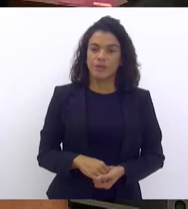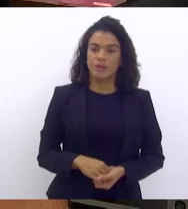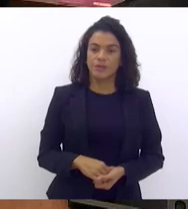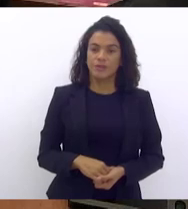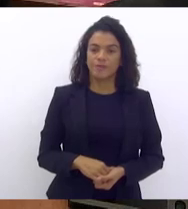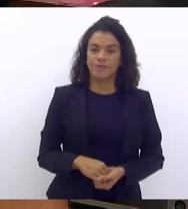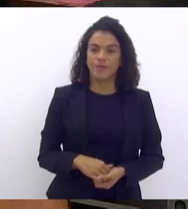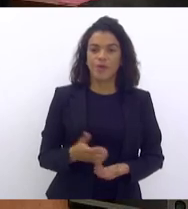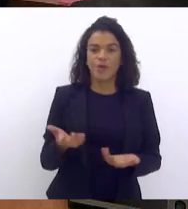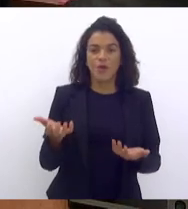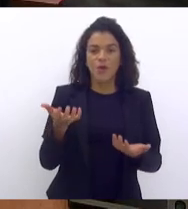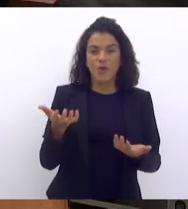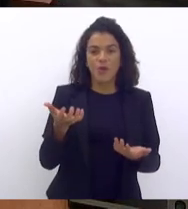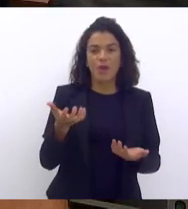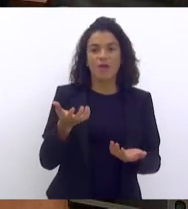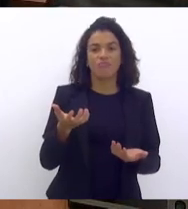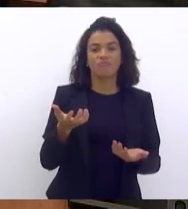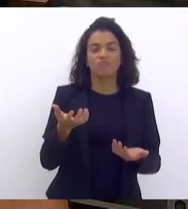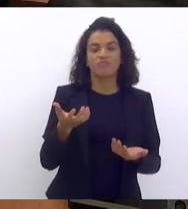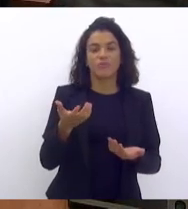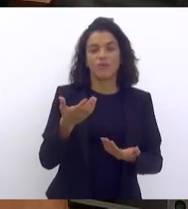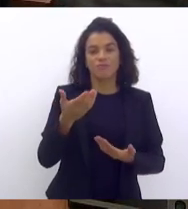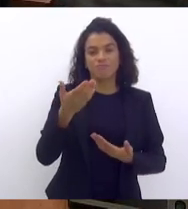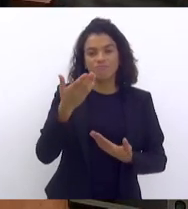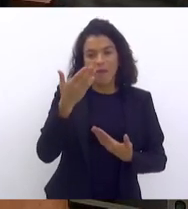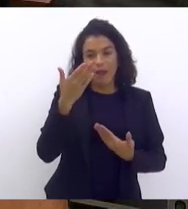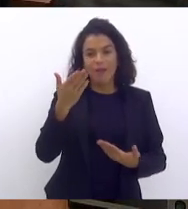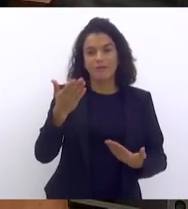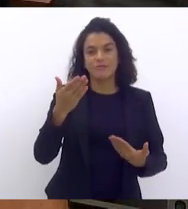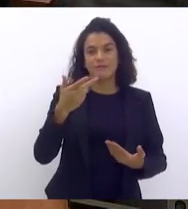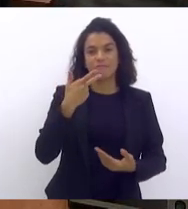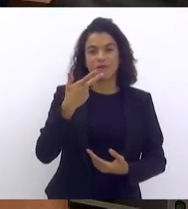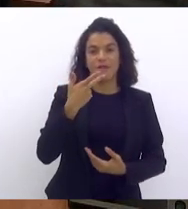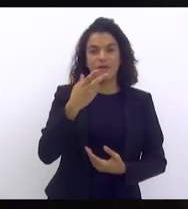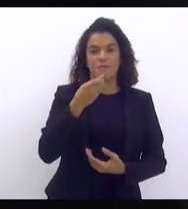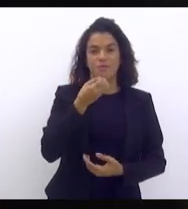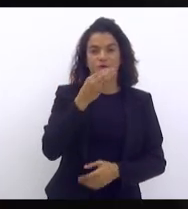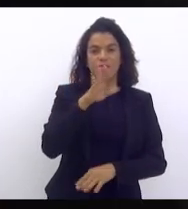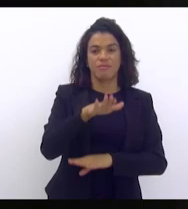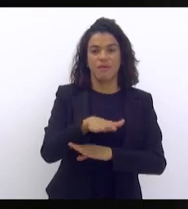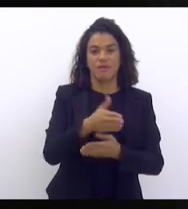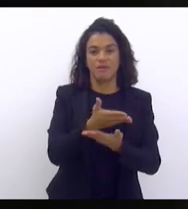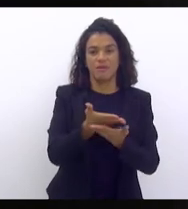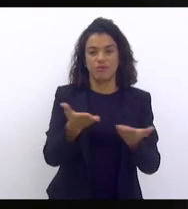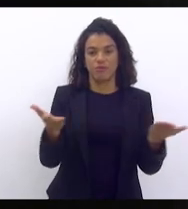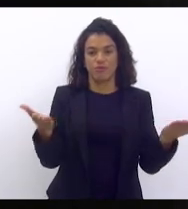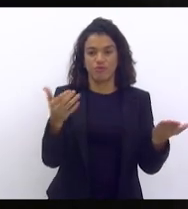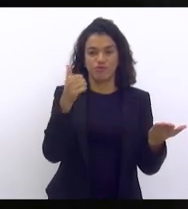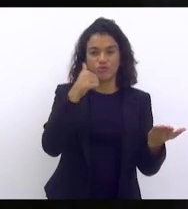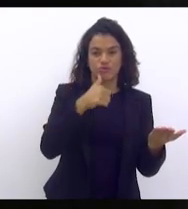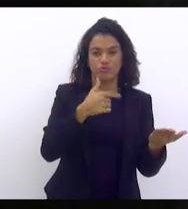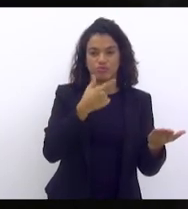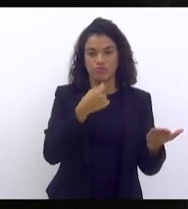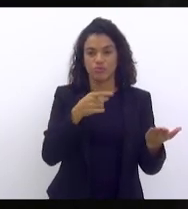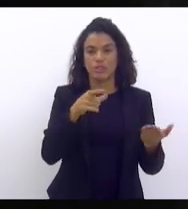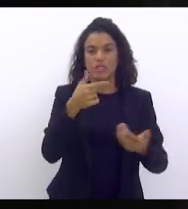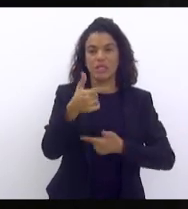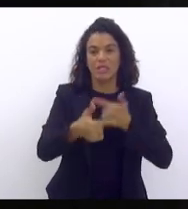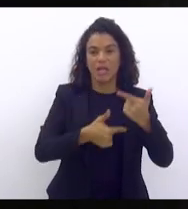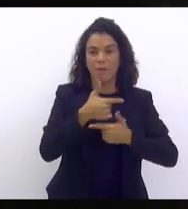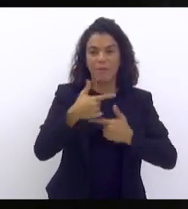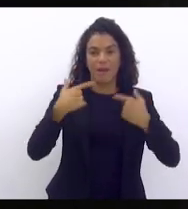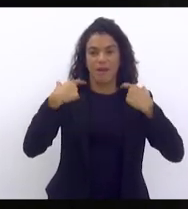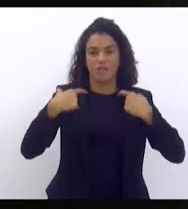queria desejar uma boa tarde a todos os companheiros e companheiras, né, que são agentes comunitários de